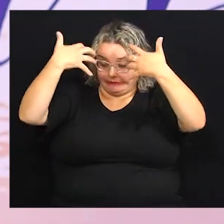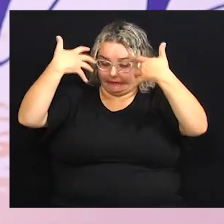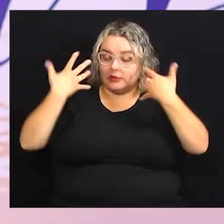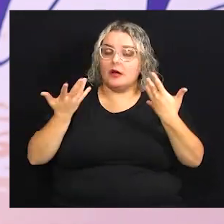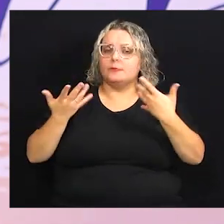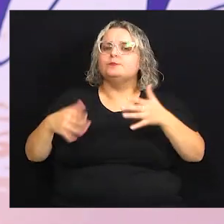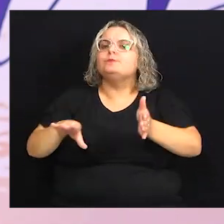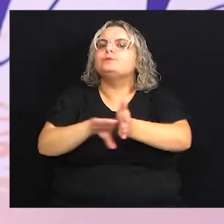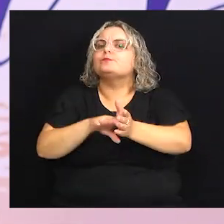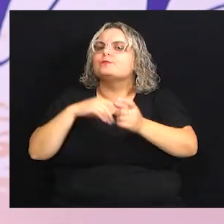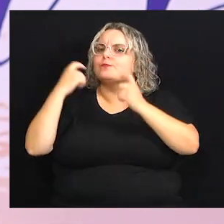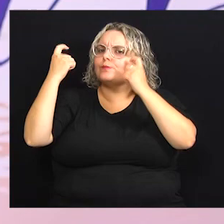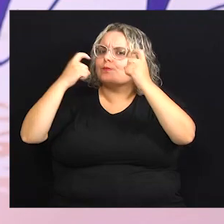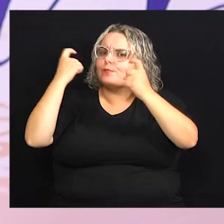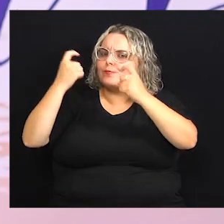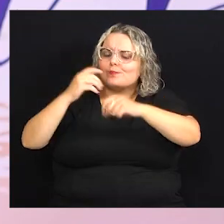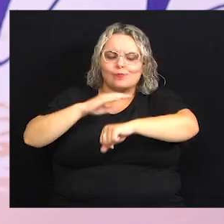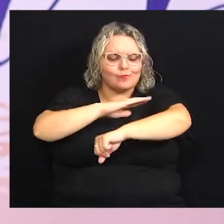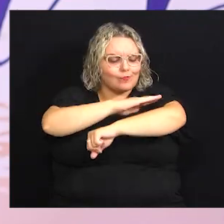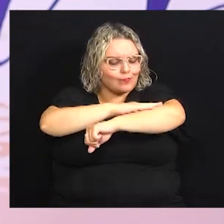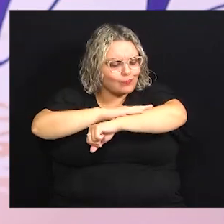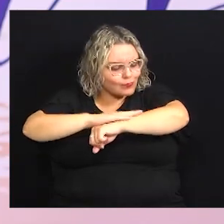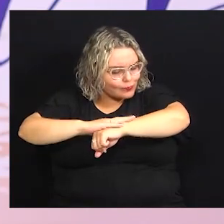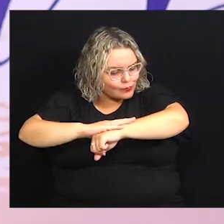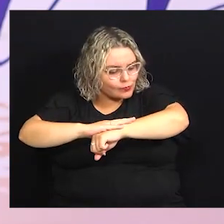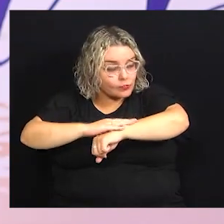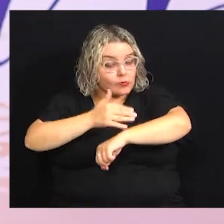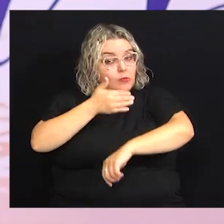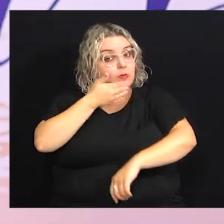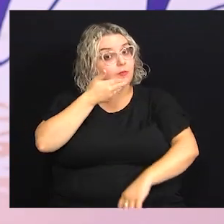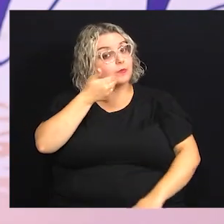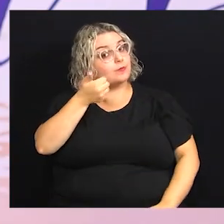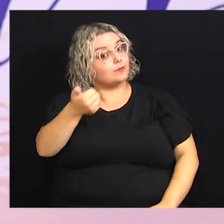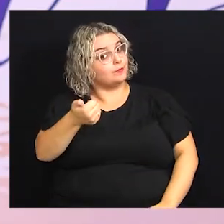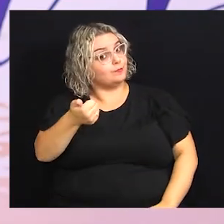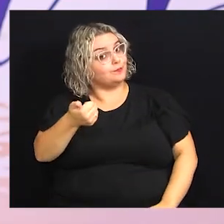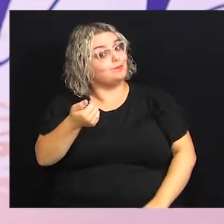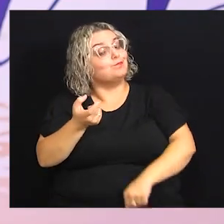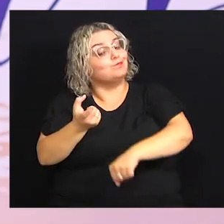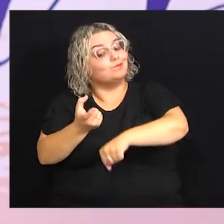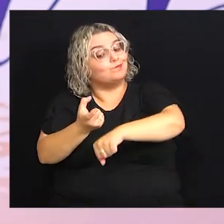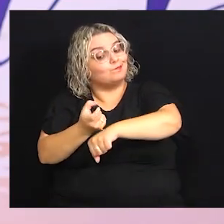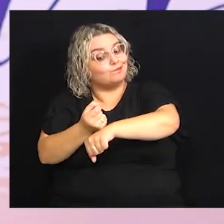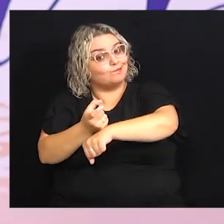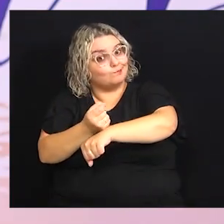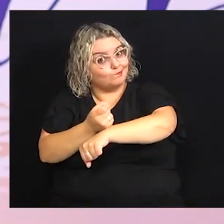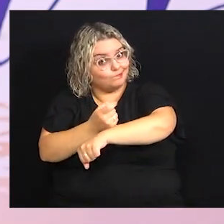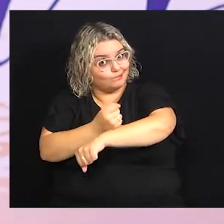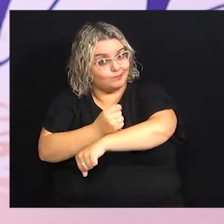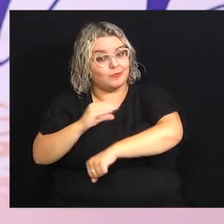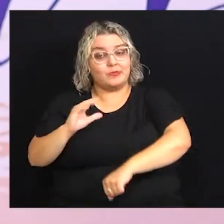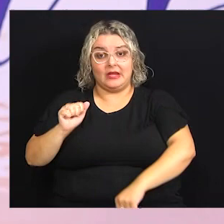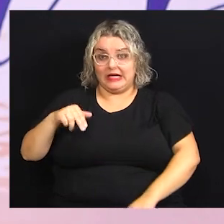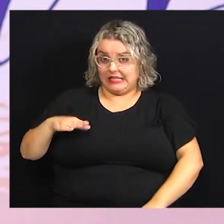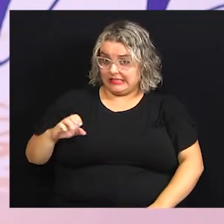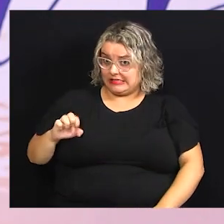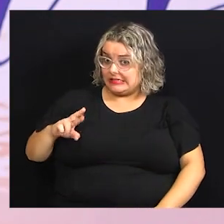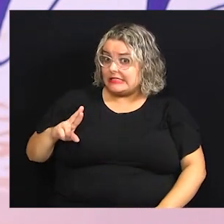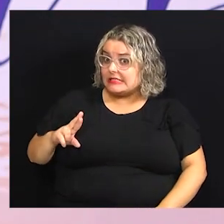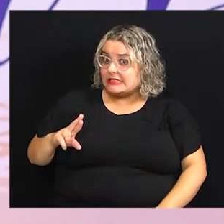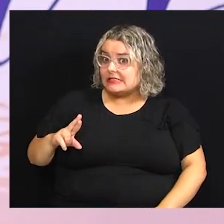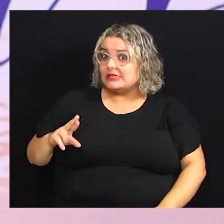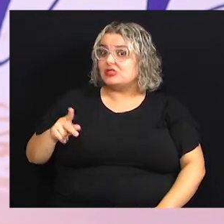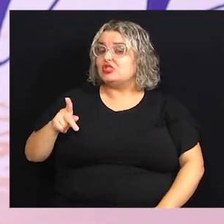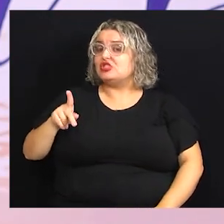aquela preocupação com a nossa pele, ou melhor, com o câncer de pele. O que fazer?